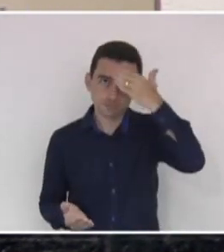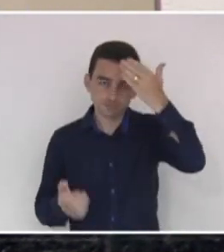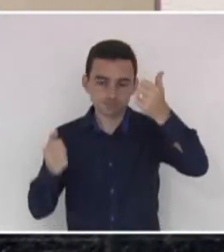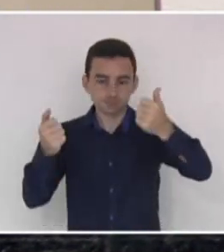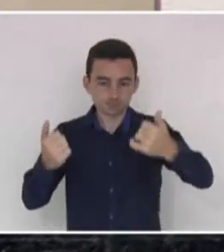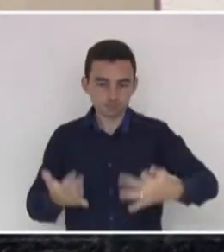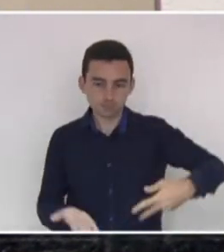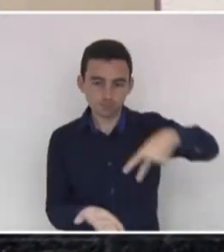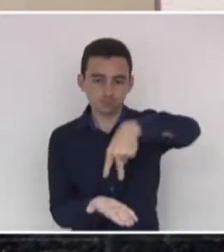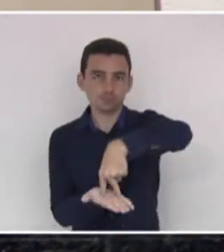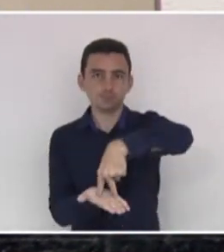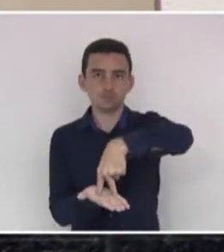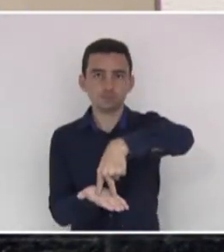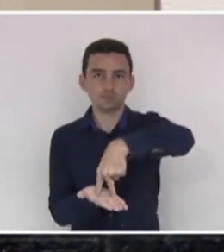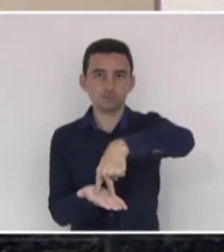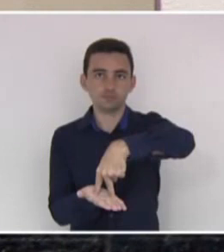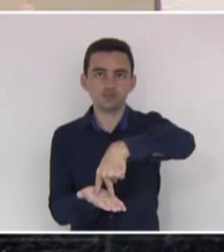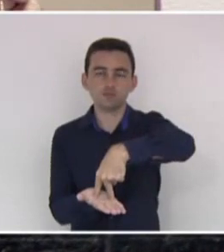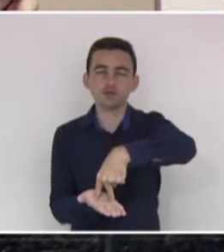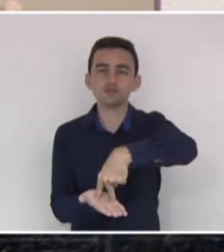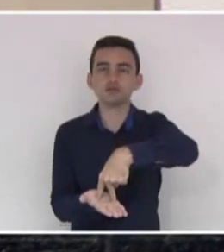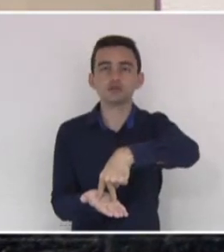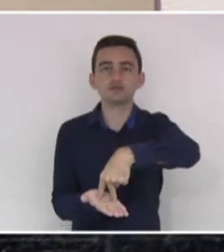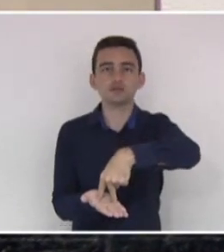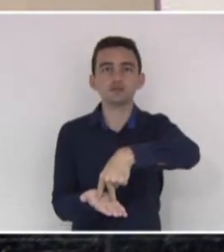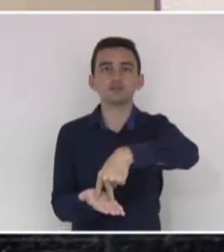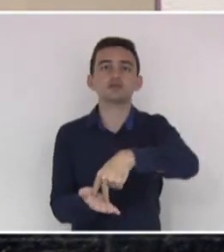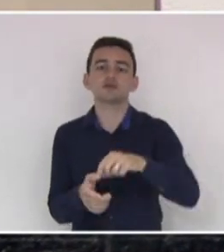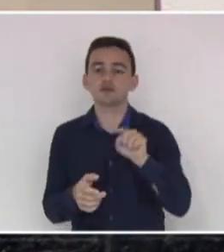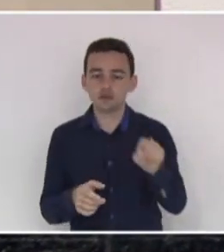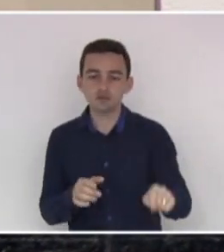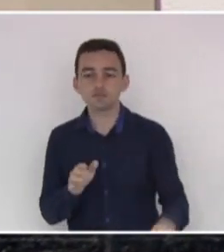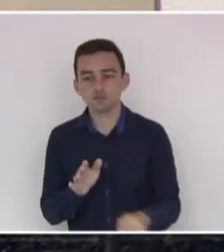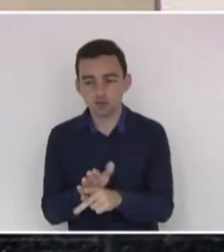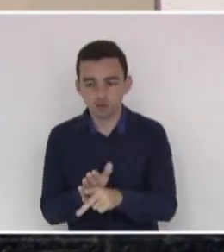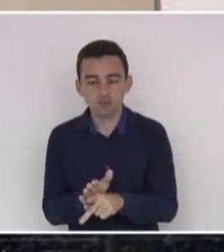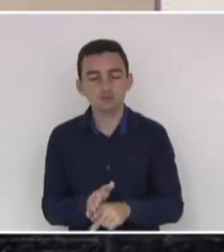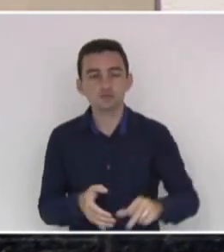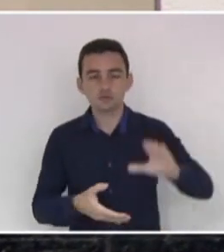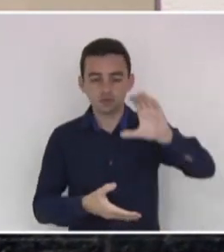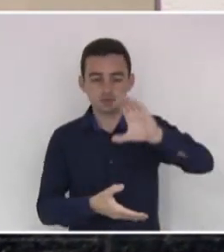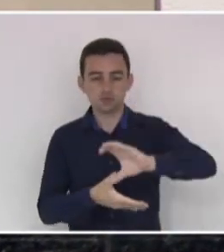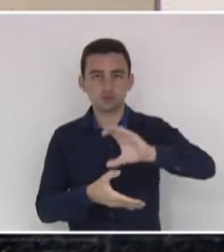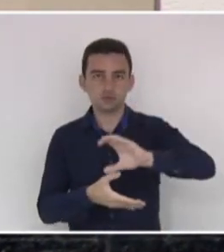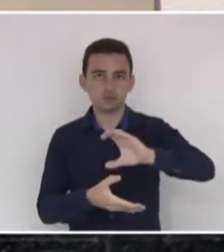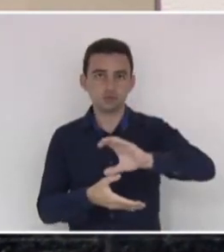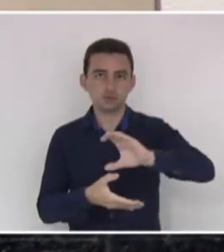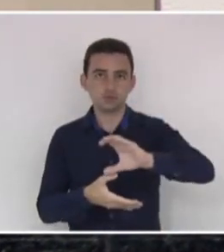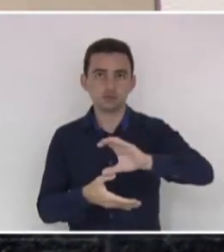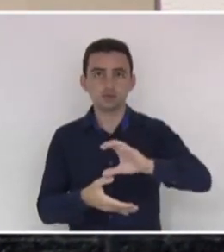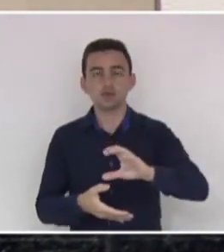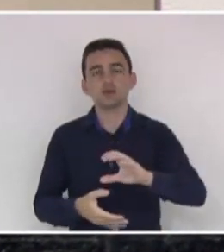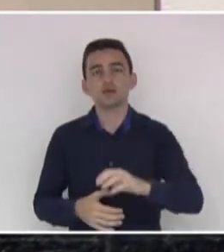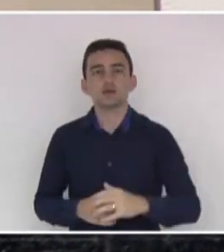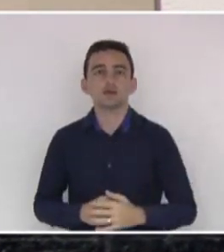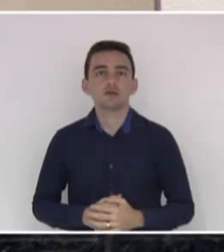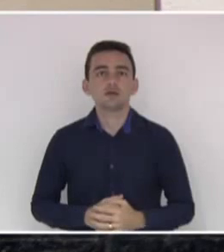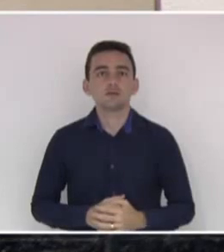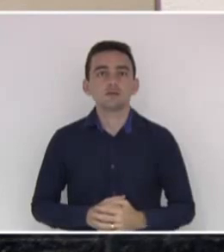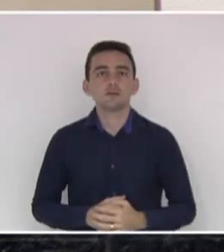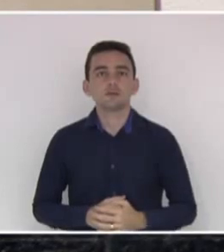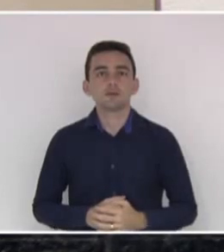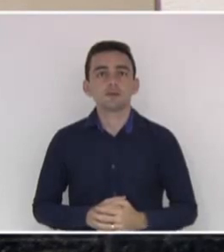deputado da cidade de Canoinhas, que tem pelo tempo de até 10 minutos para a sua